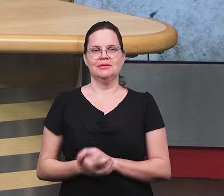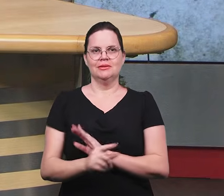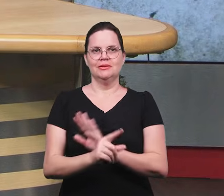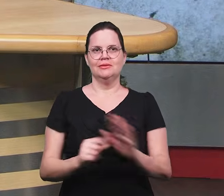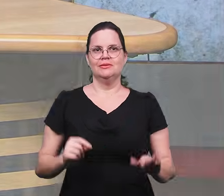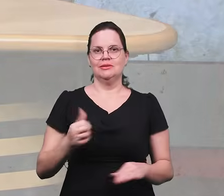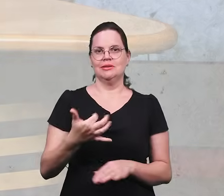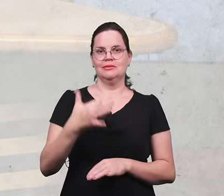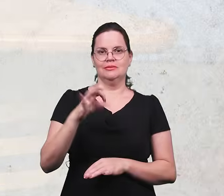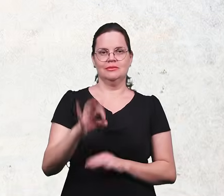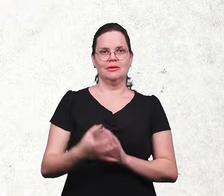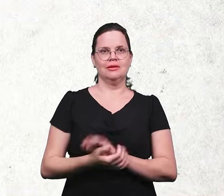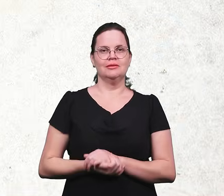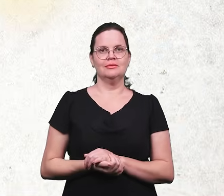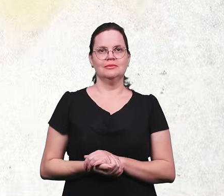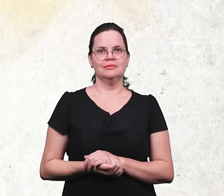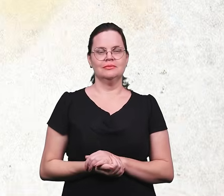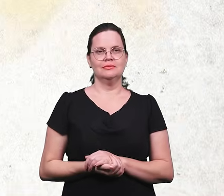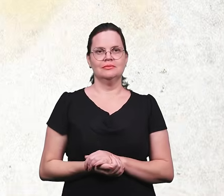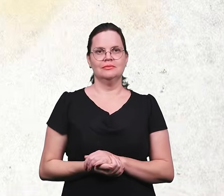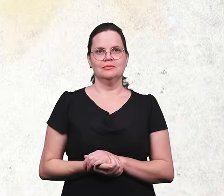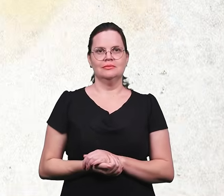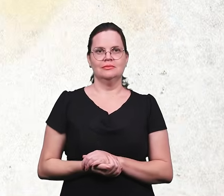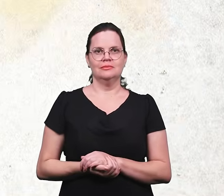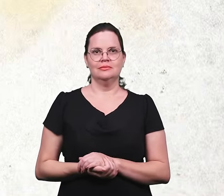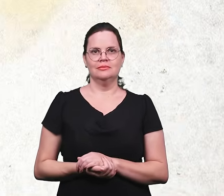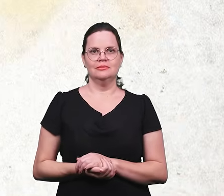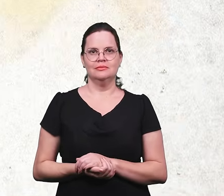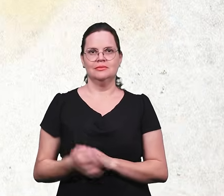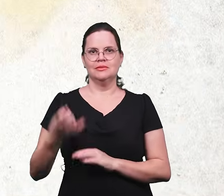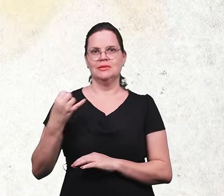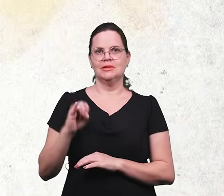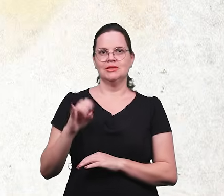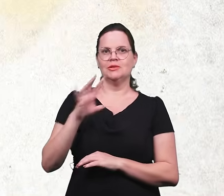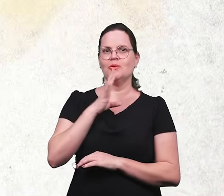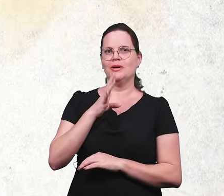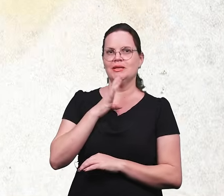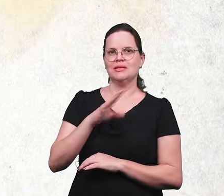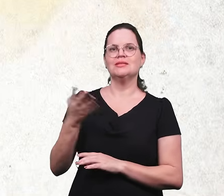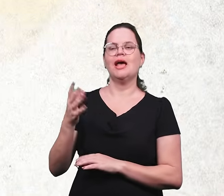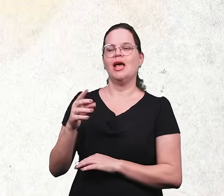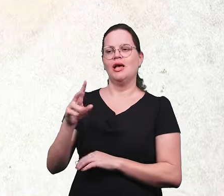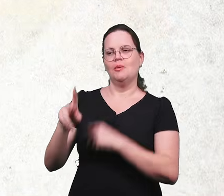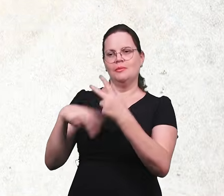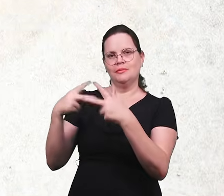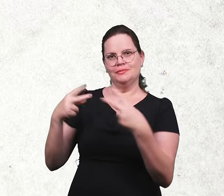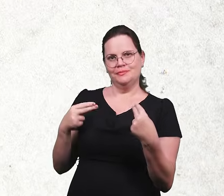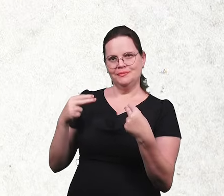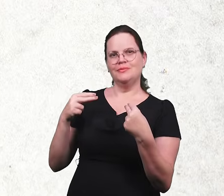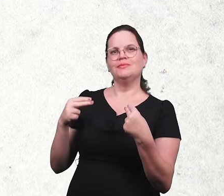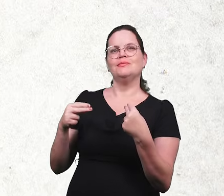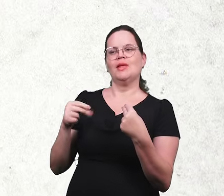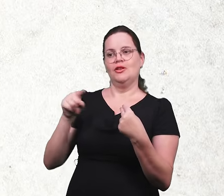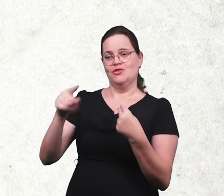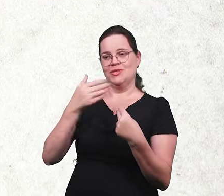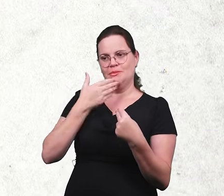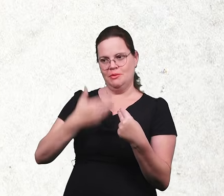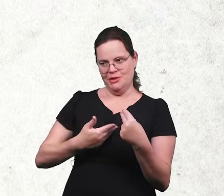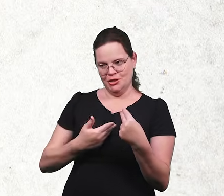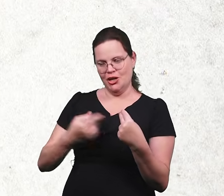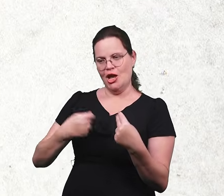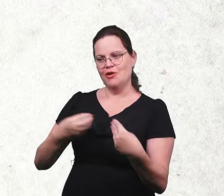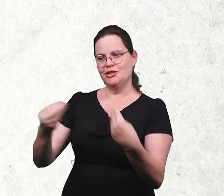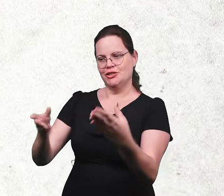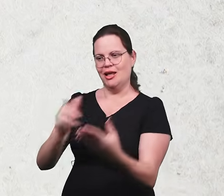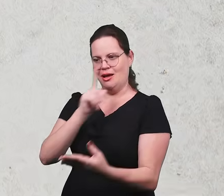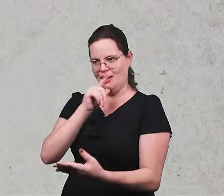10, né, ainda quando fala, se tu conheceras o dom de Deus e quem te diz, dá-me de beber, tu lhe pedirias e ele te daria a água da